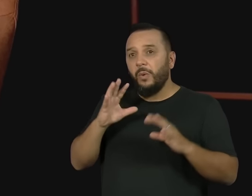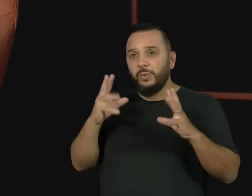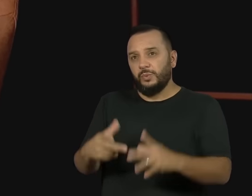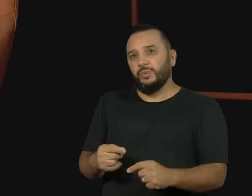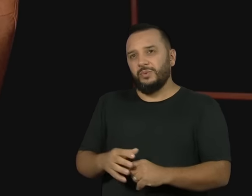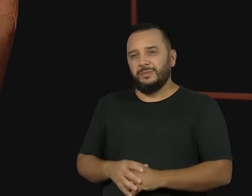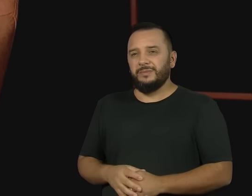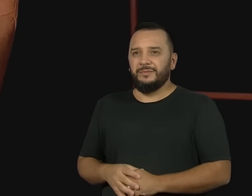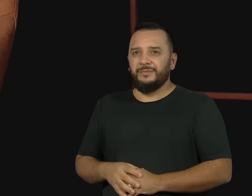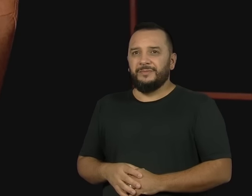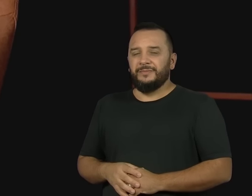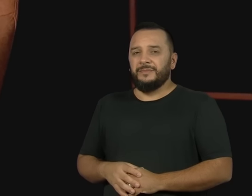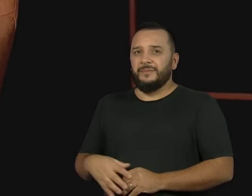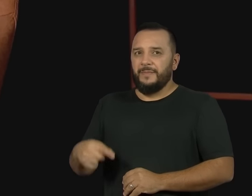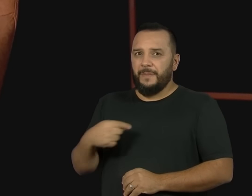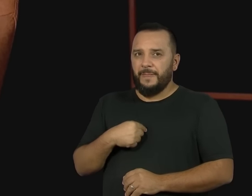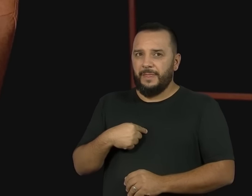Então, como eu ficava